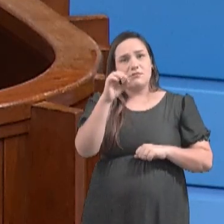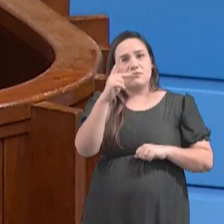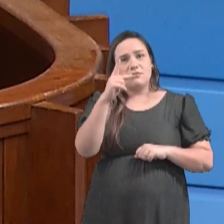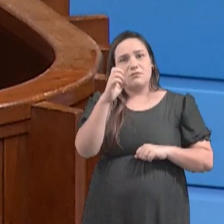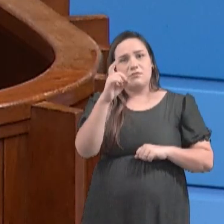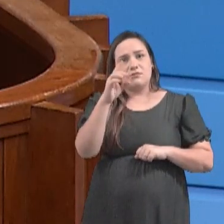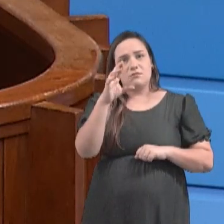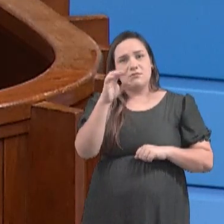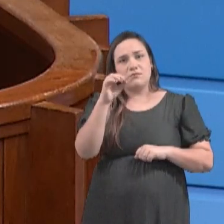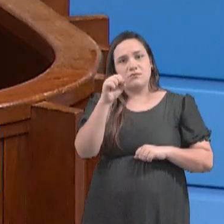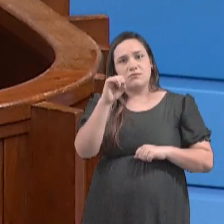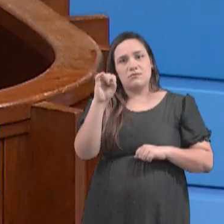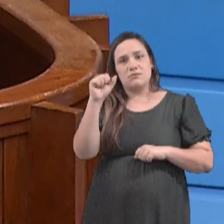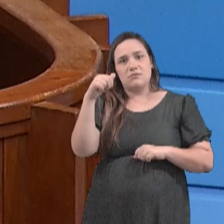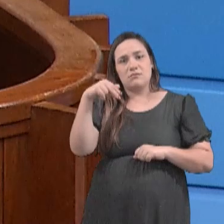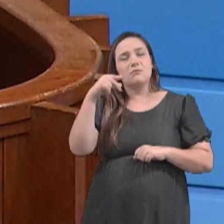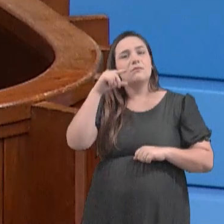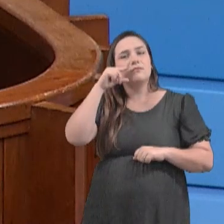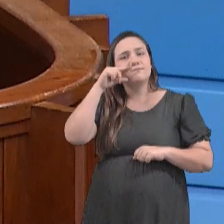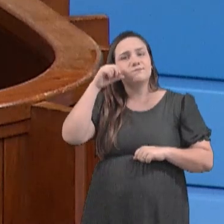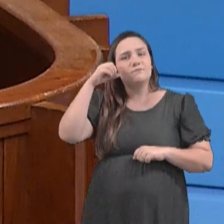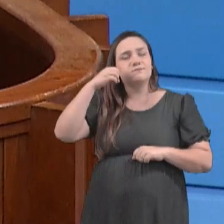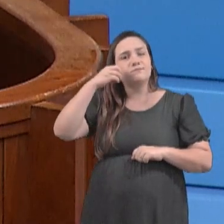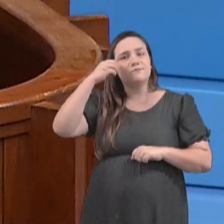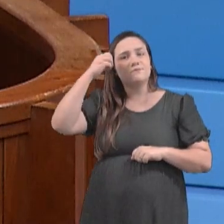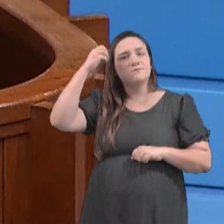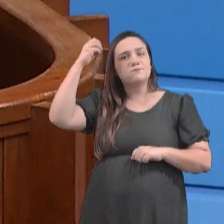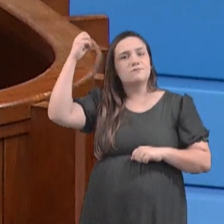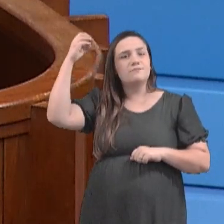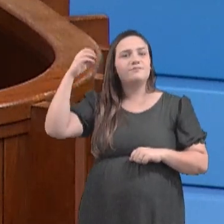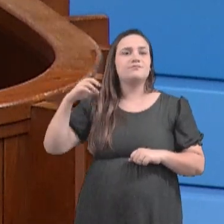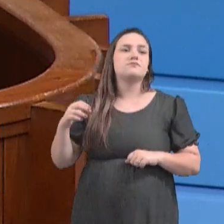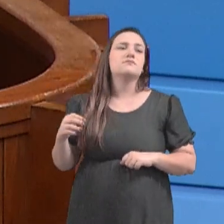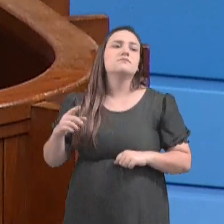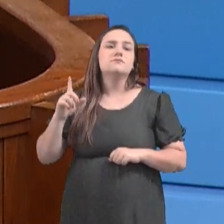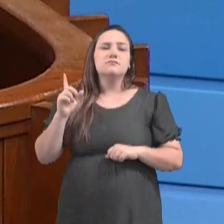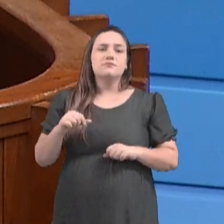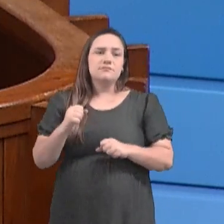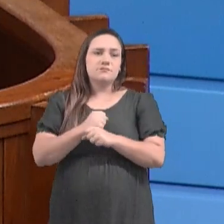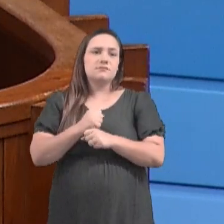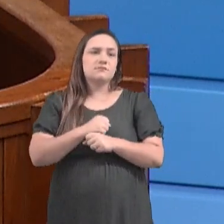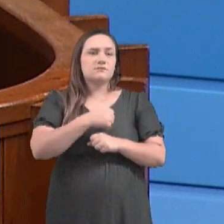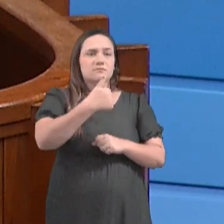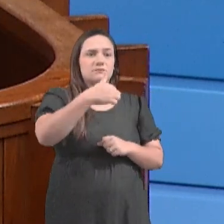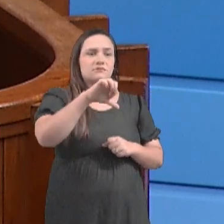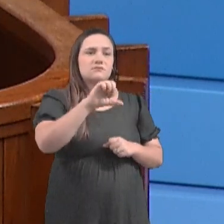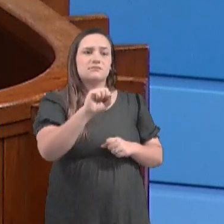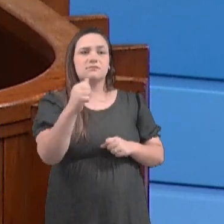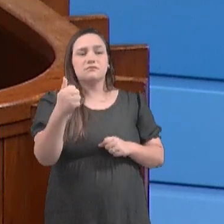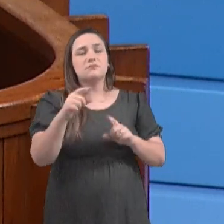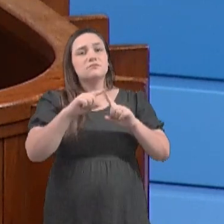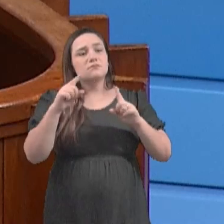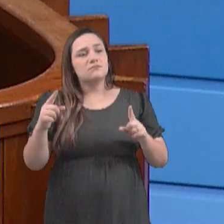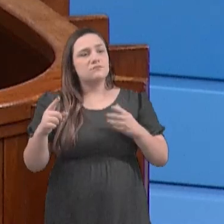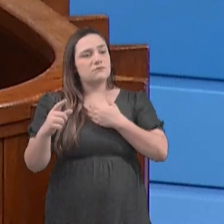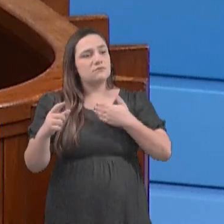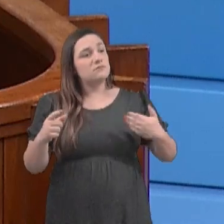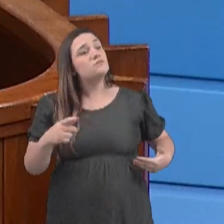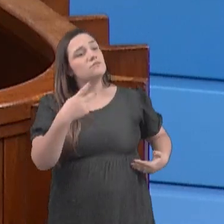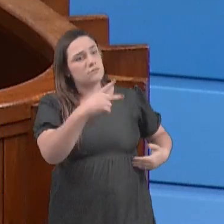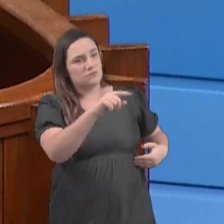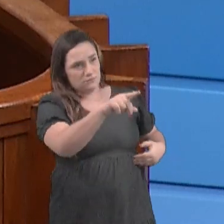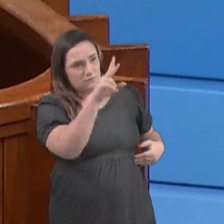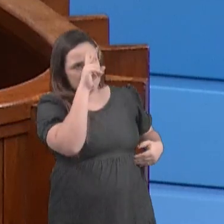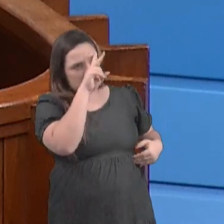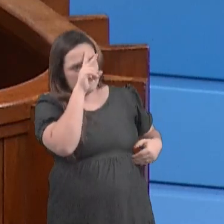foi decretado aqui como uma reserva em 1981, e no seu governo, em 2002, foi